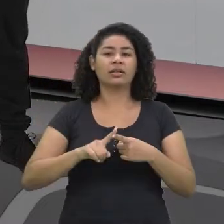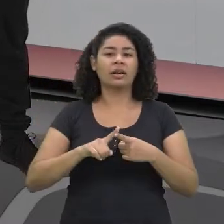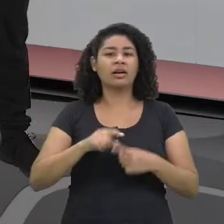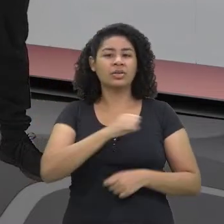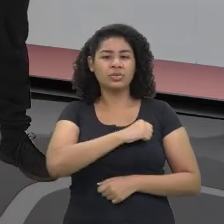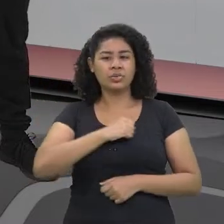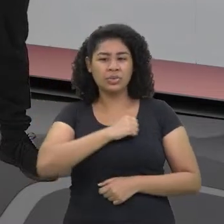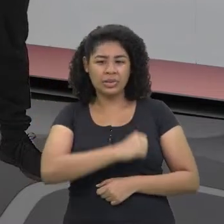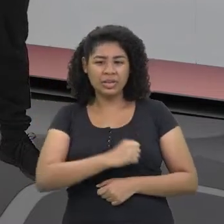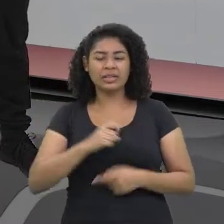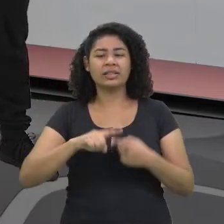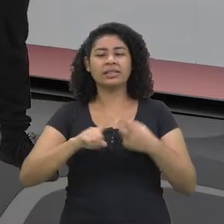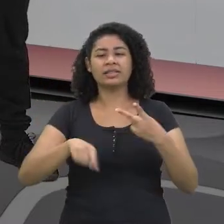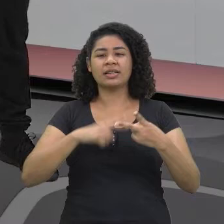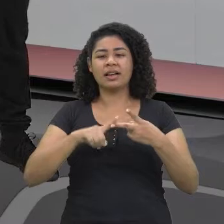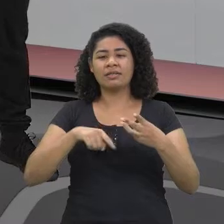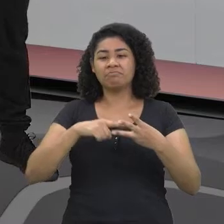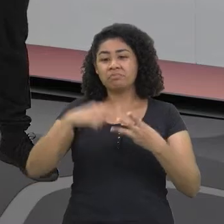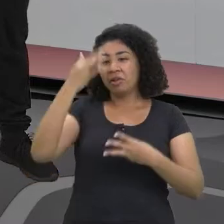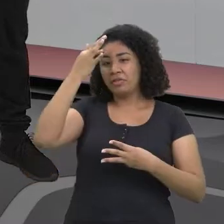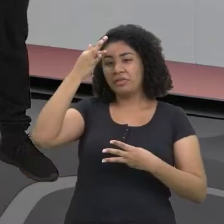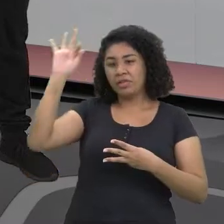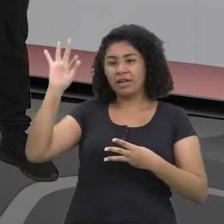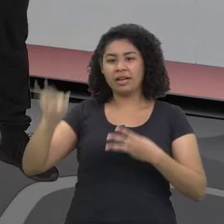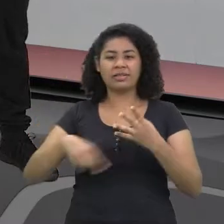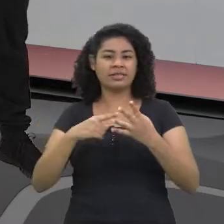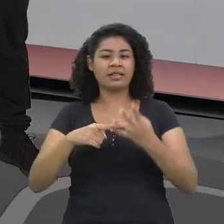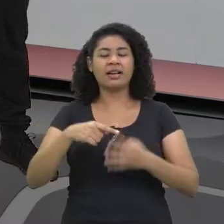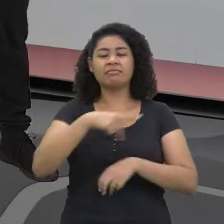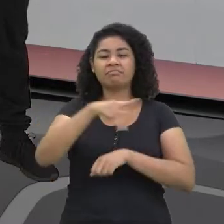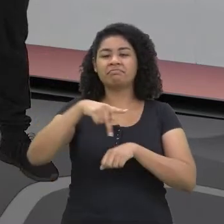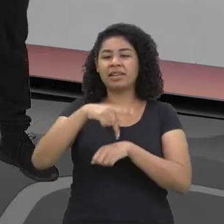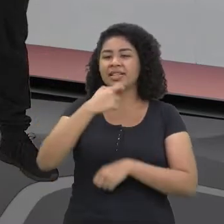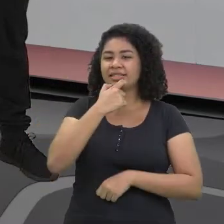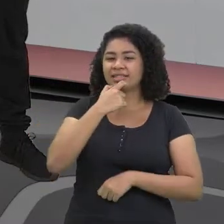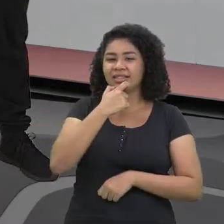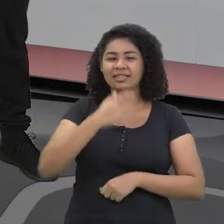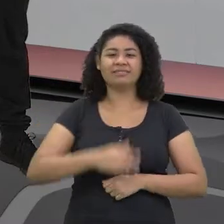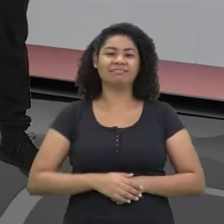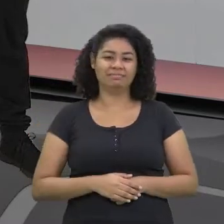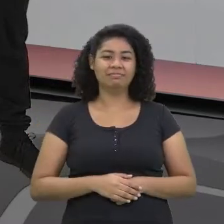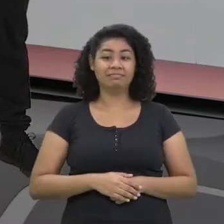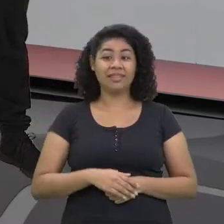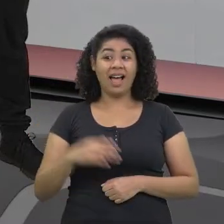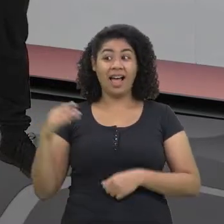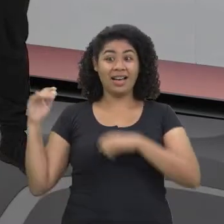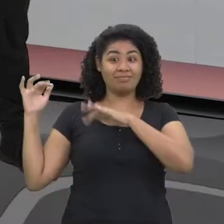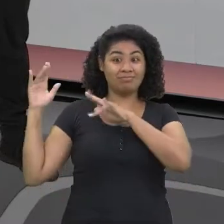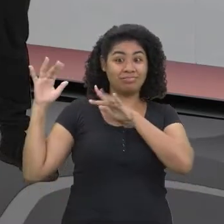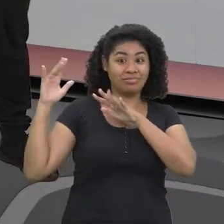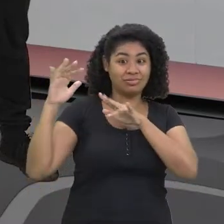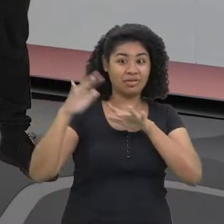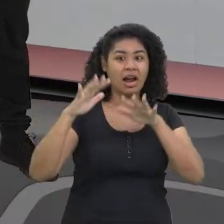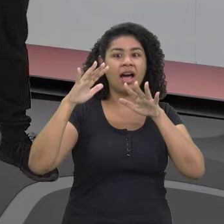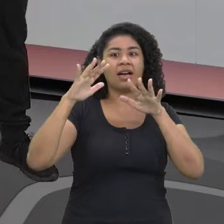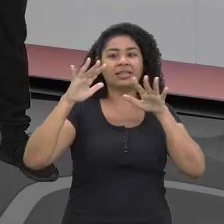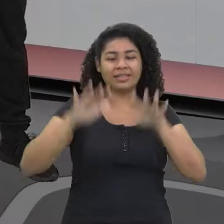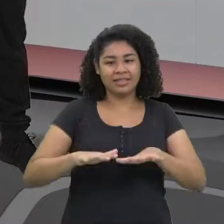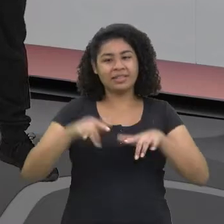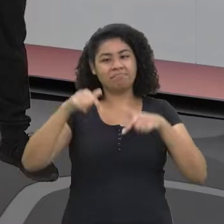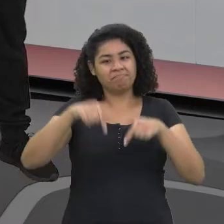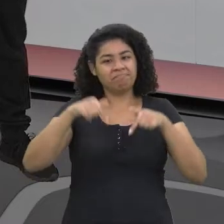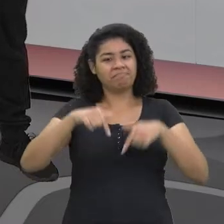Inglaterra, chegando até a América, tá? Ao continente americano, e a gente vai ver que isso vai ter